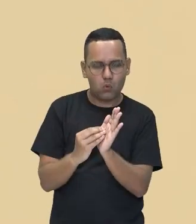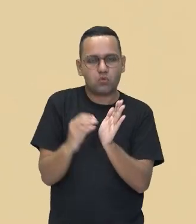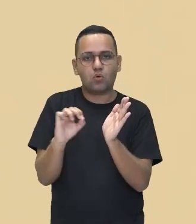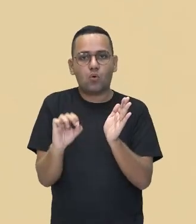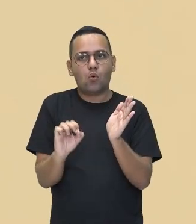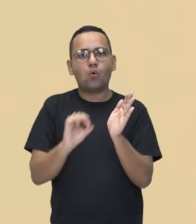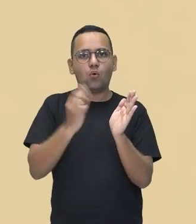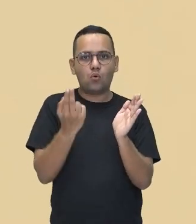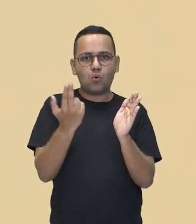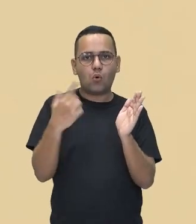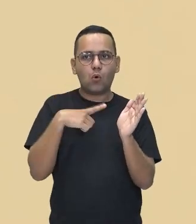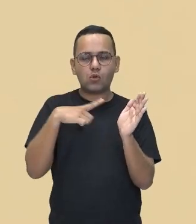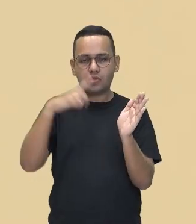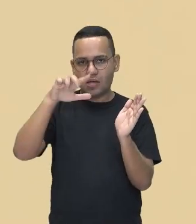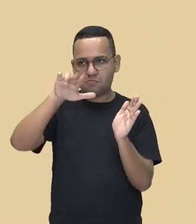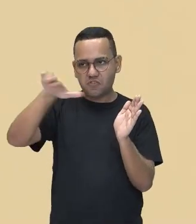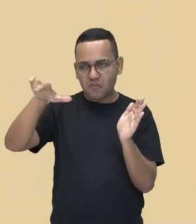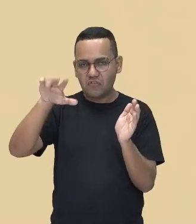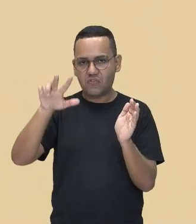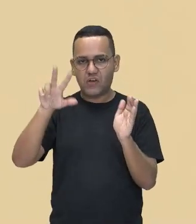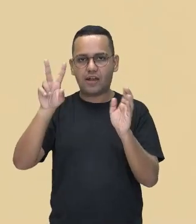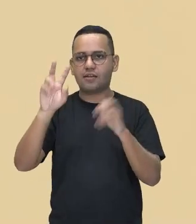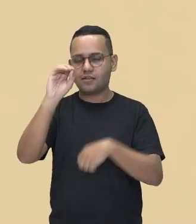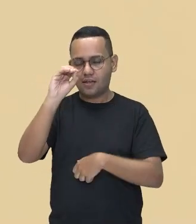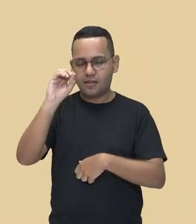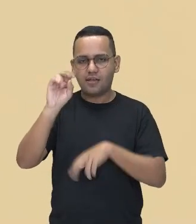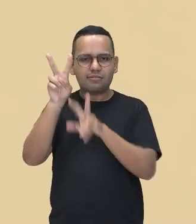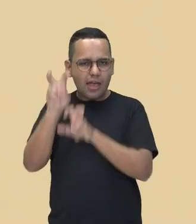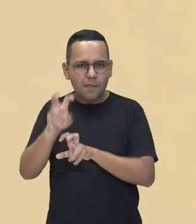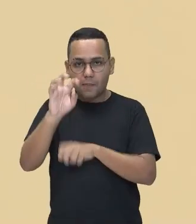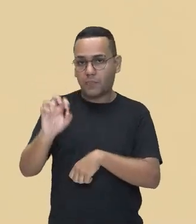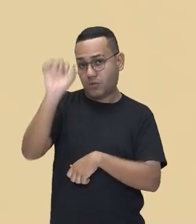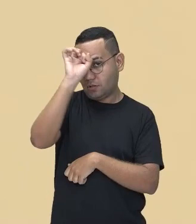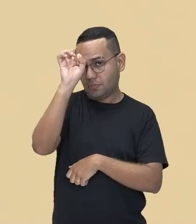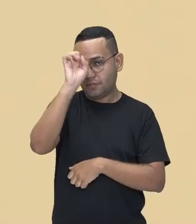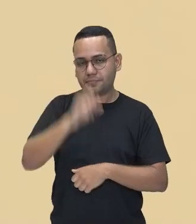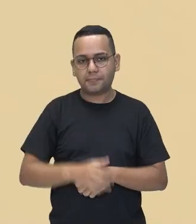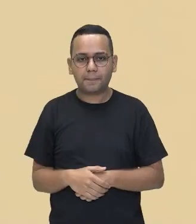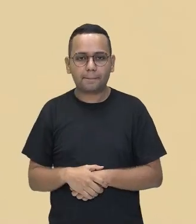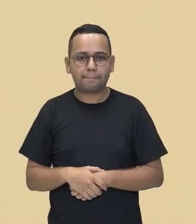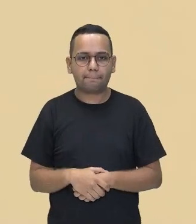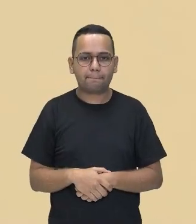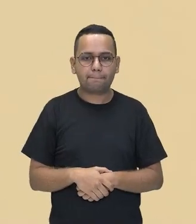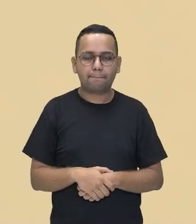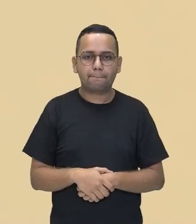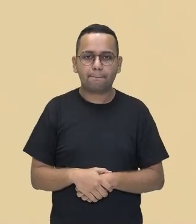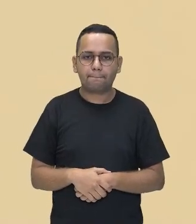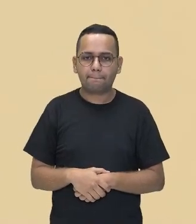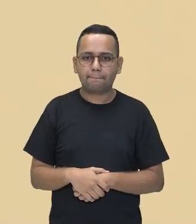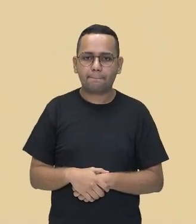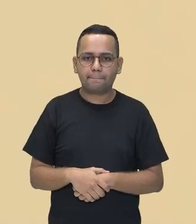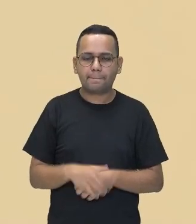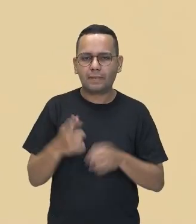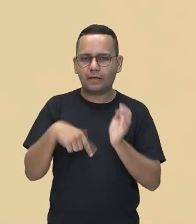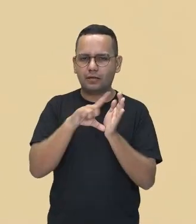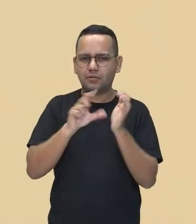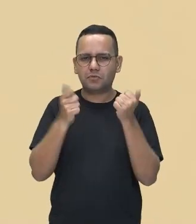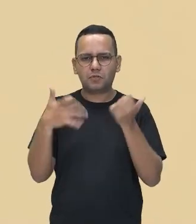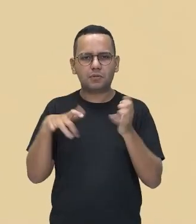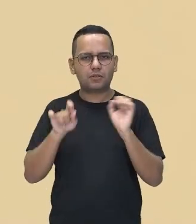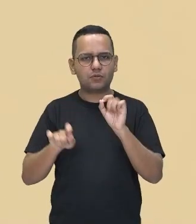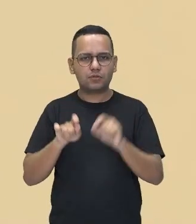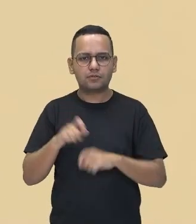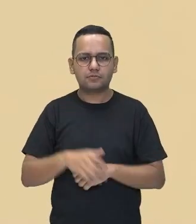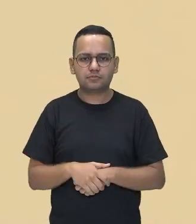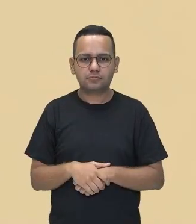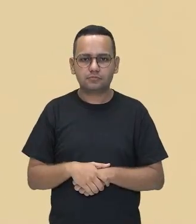gente pode aprender. Então, perceba também o que, né? Se eu acabei de dizer para vocês há pouco que nós temos uma